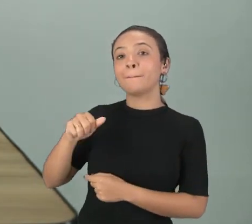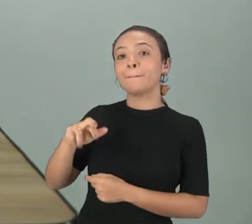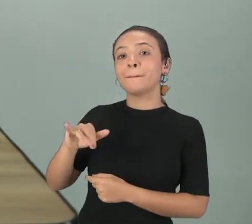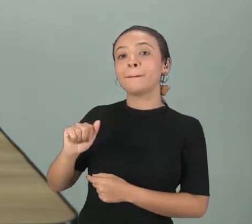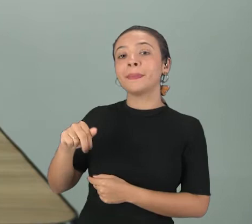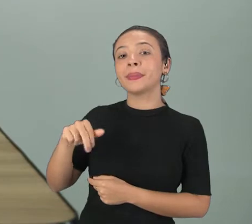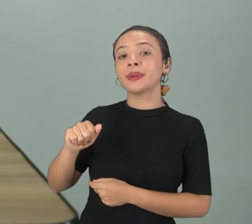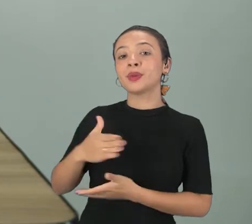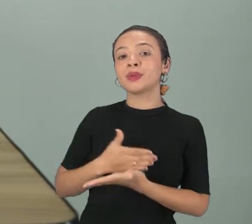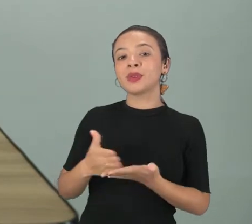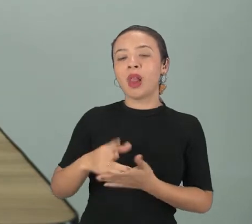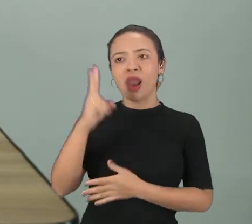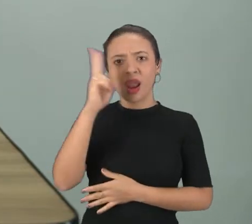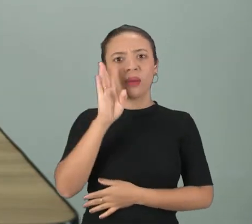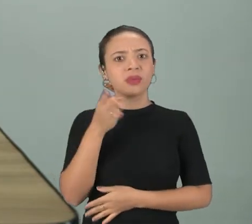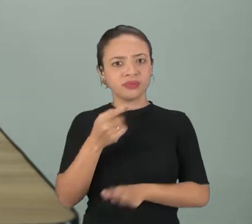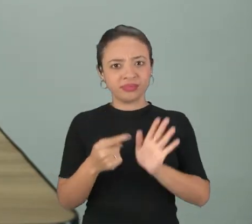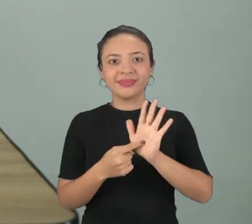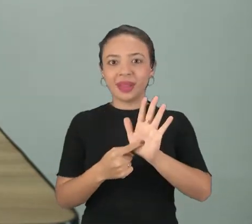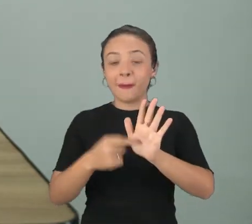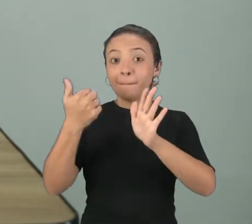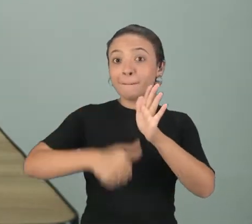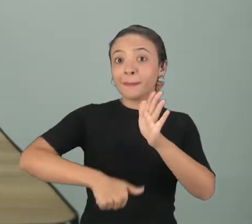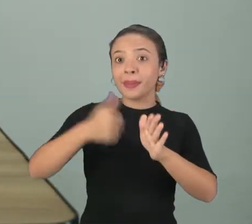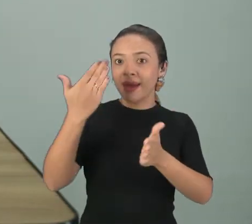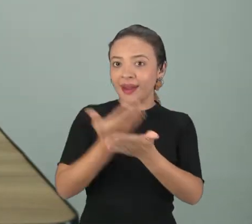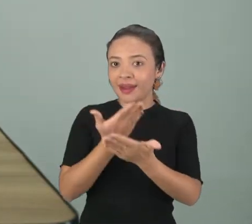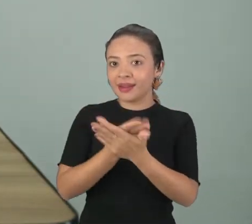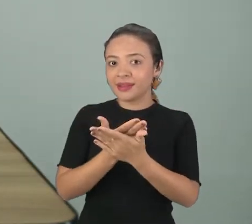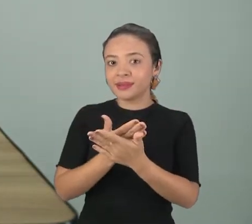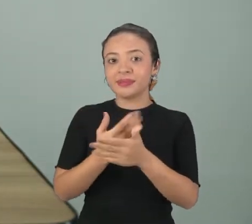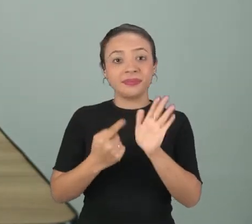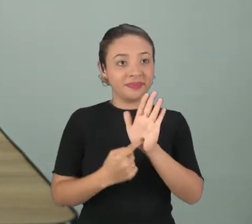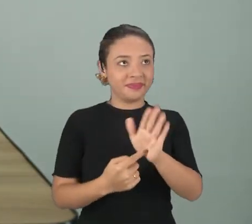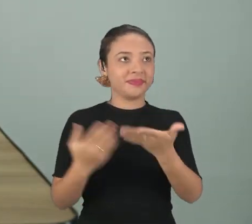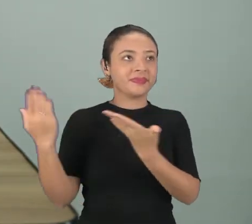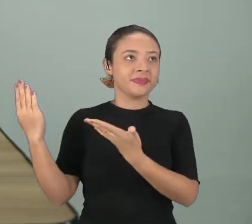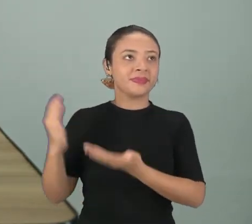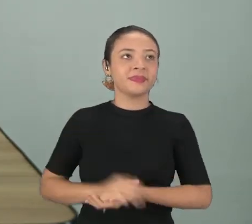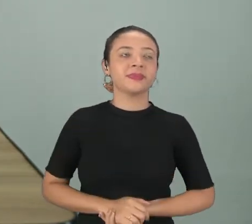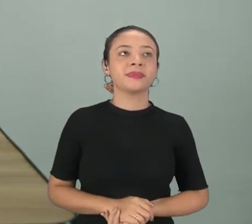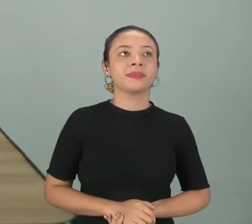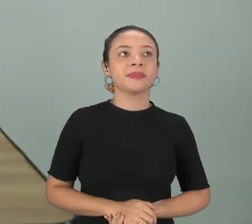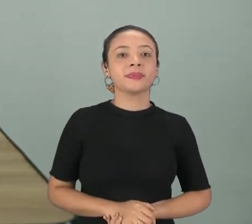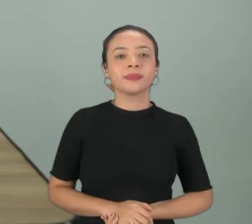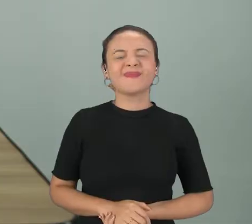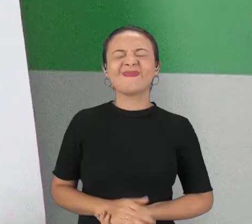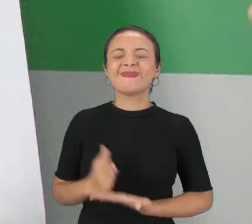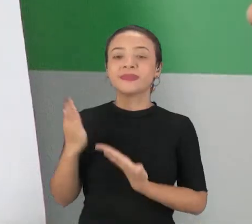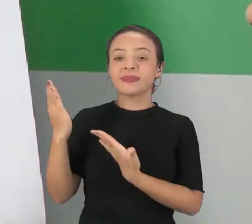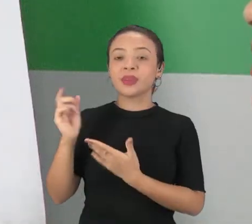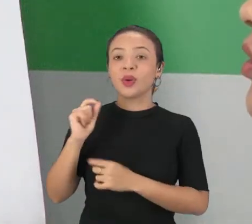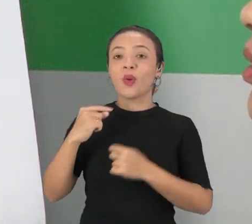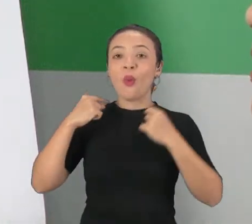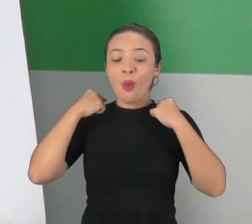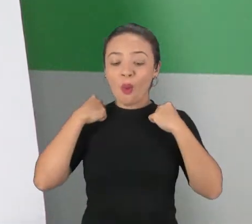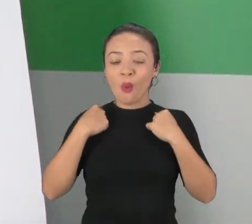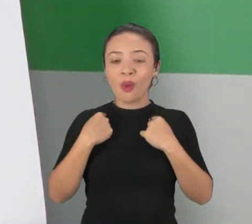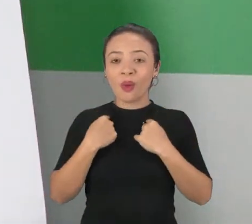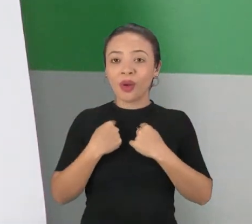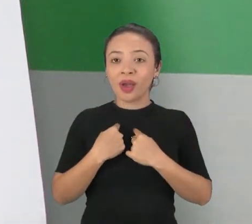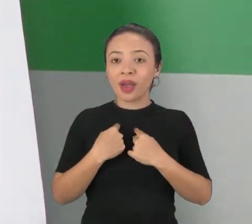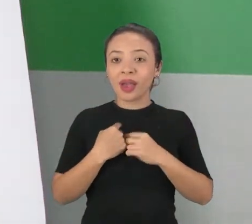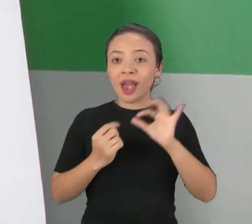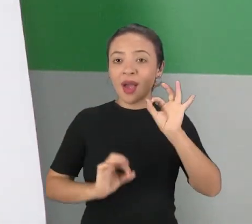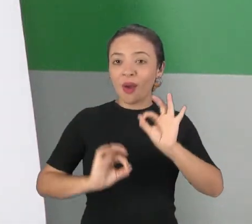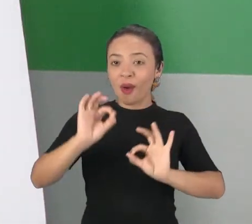lembra da Mariana que eu apresentei a vocês na primeira aula temos aqui a representação da marianna Este é o coloque a Mariana